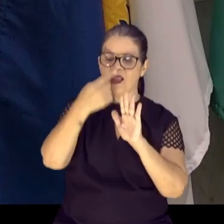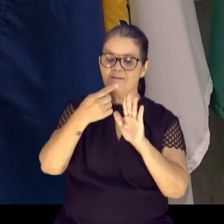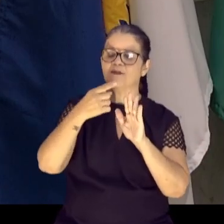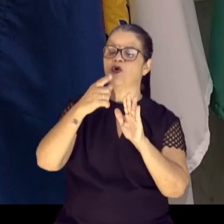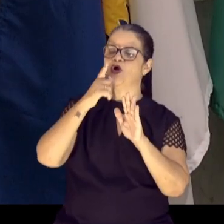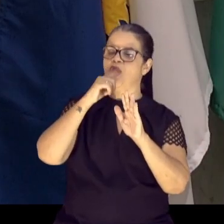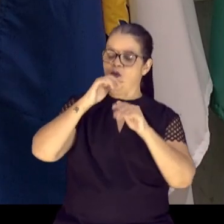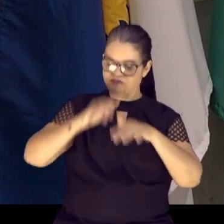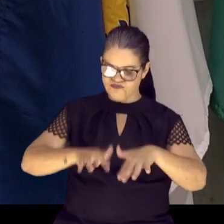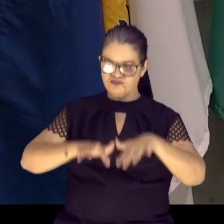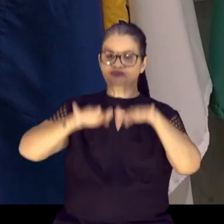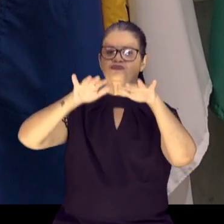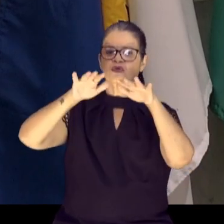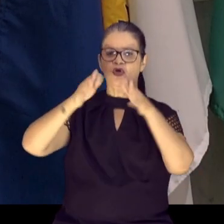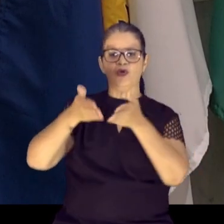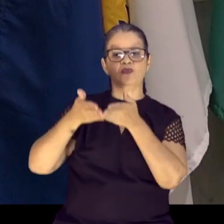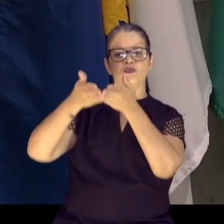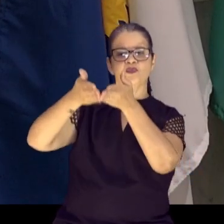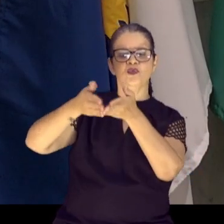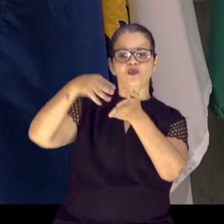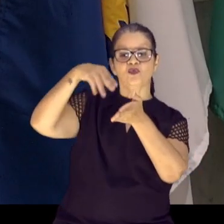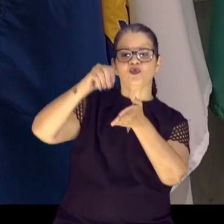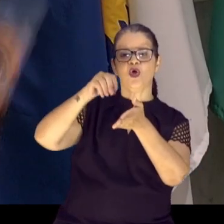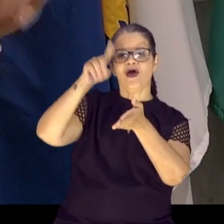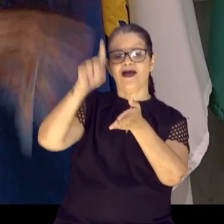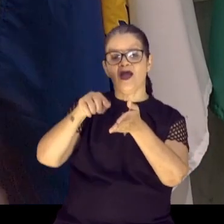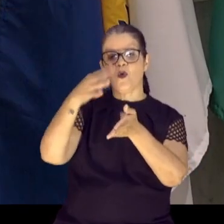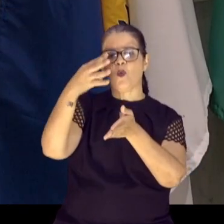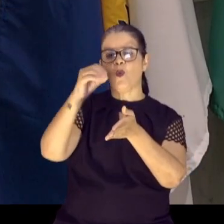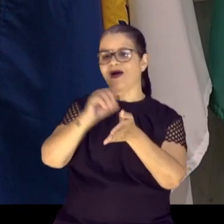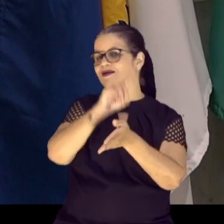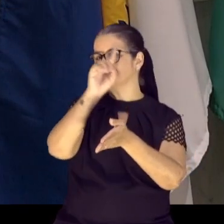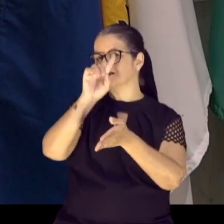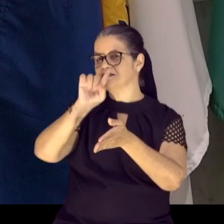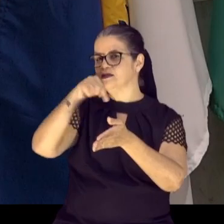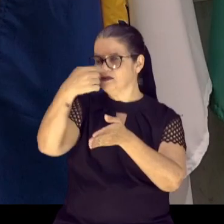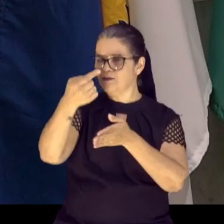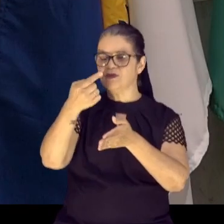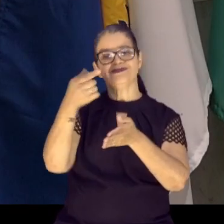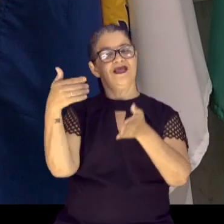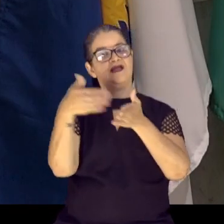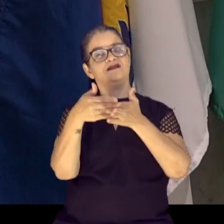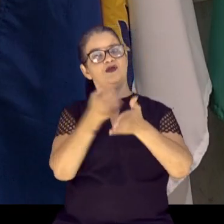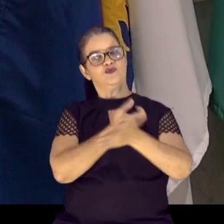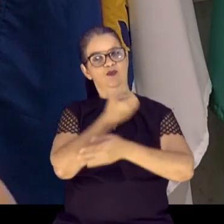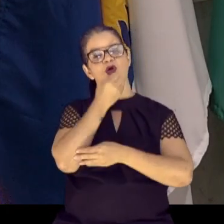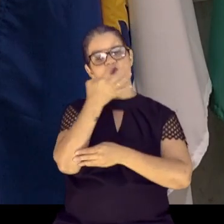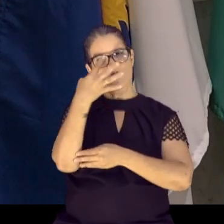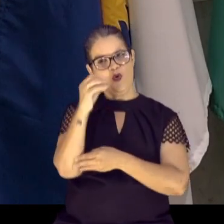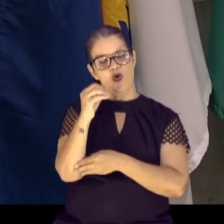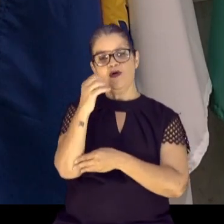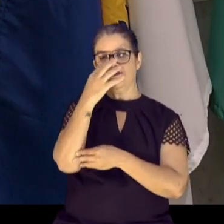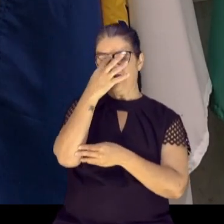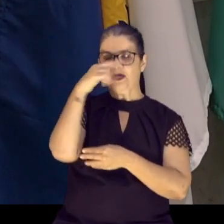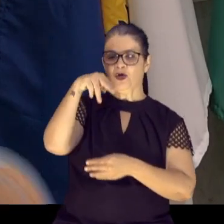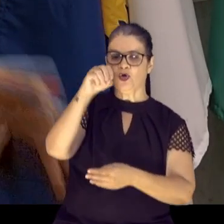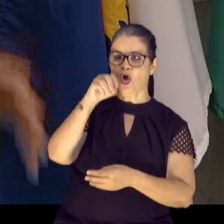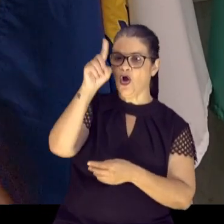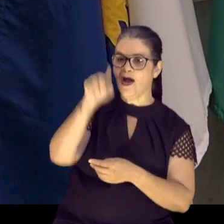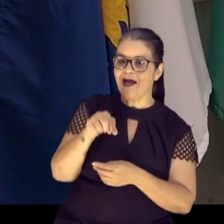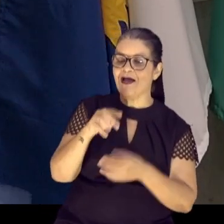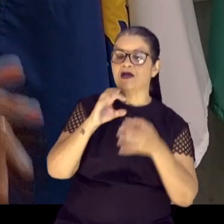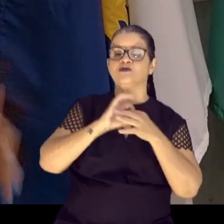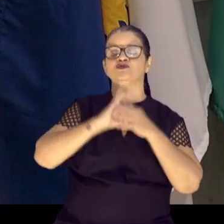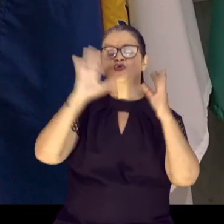de Noé, 40 dias depois, até um número bom, 40, né? Noé soltou